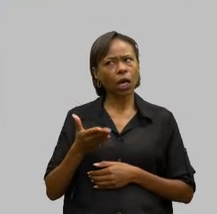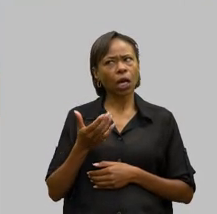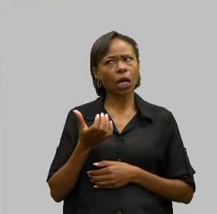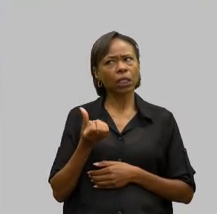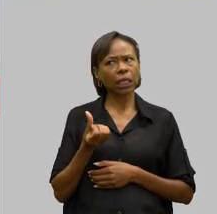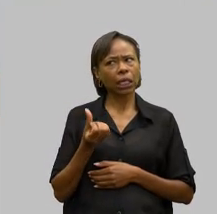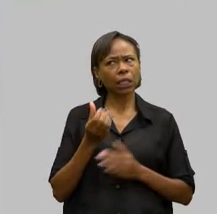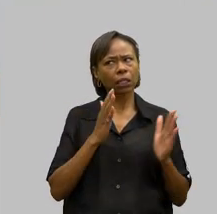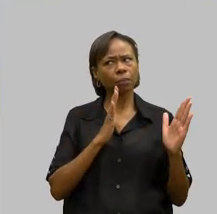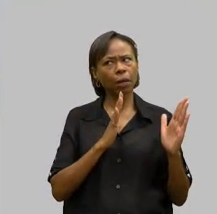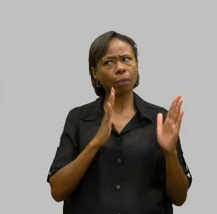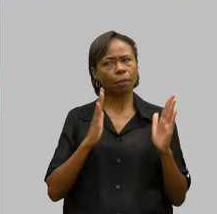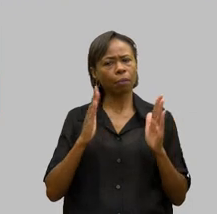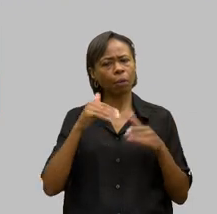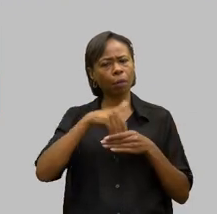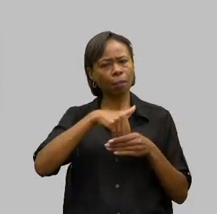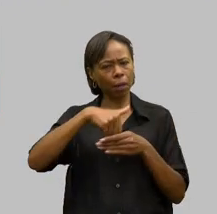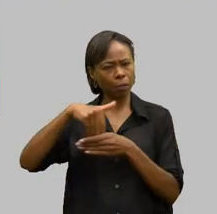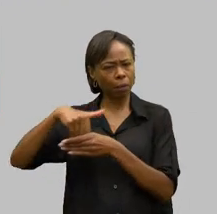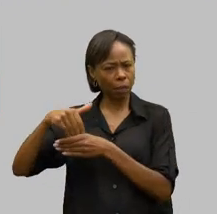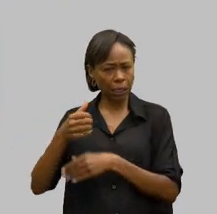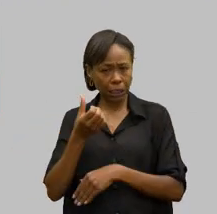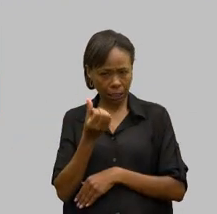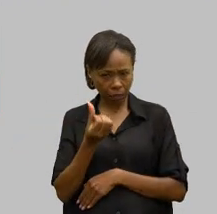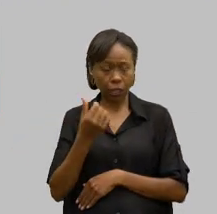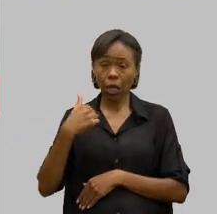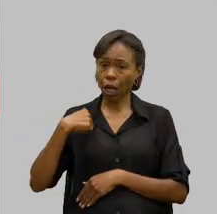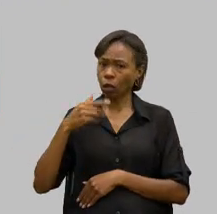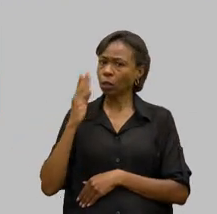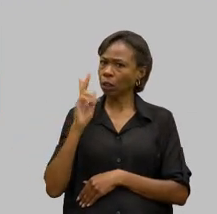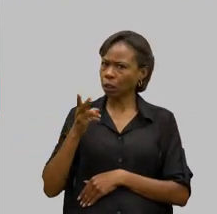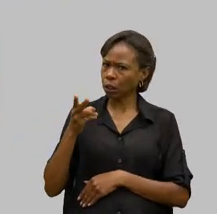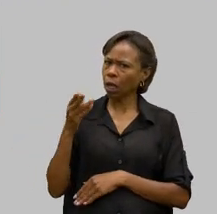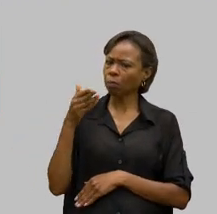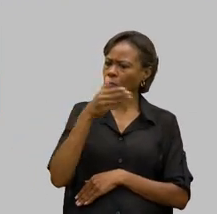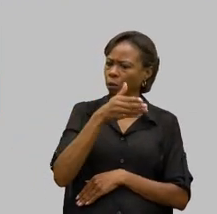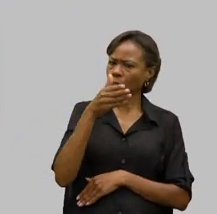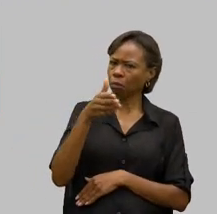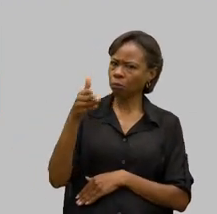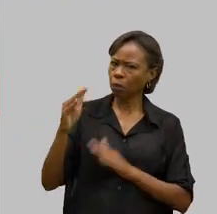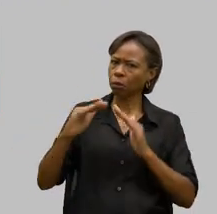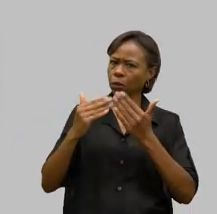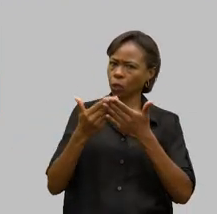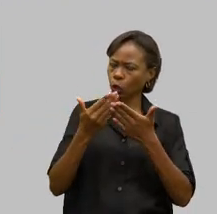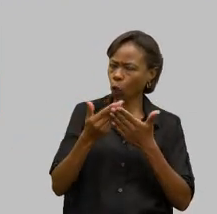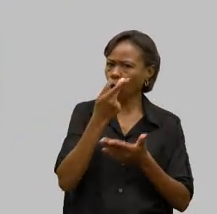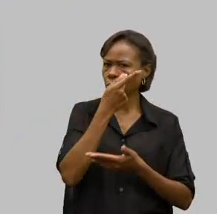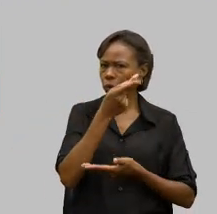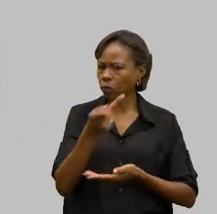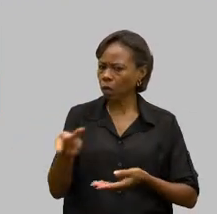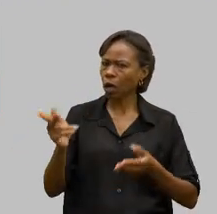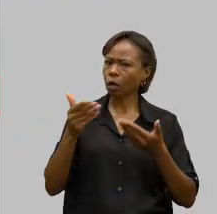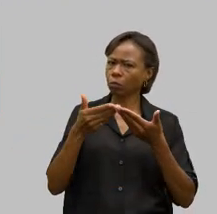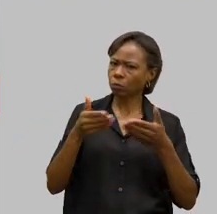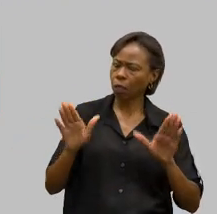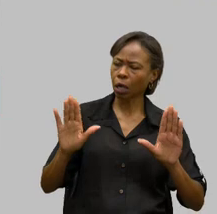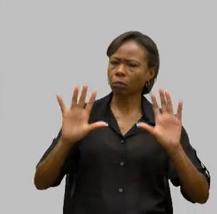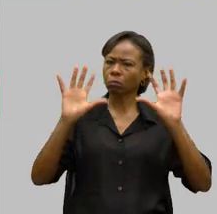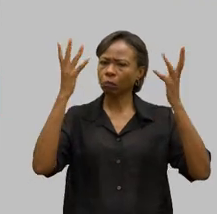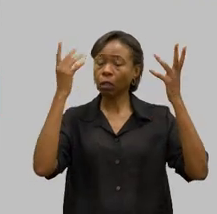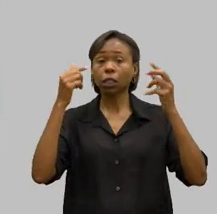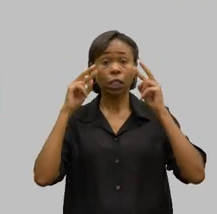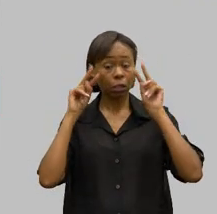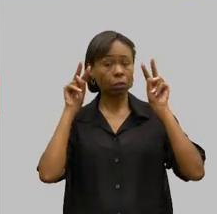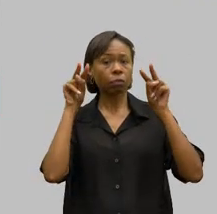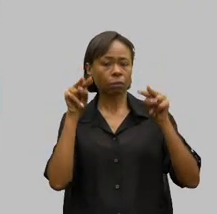mandato eu deixei de visitar escolas, inaugurações, visitas, confesso que a gente vê uma educação,